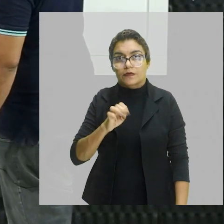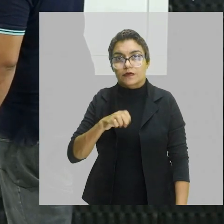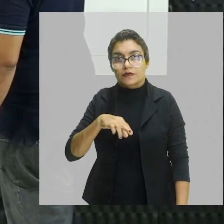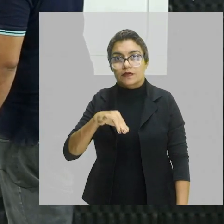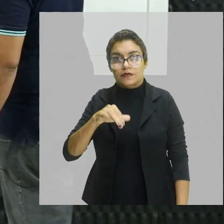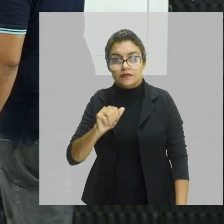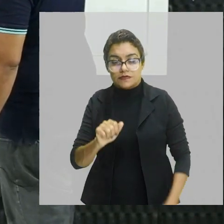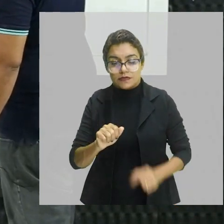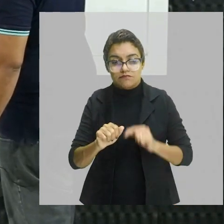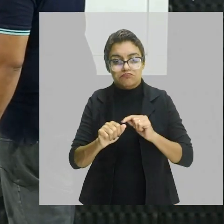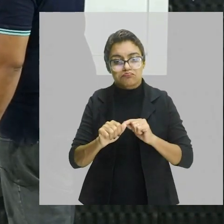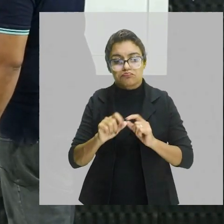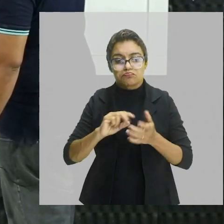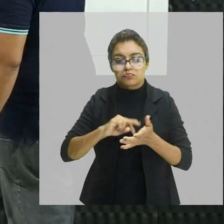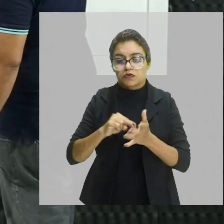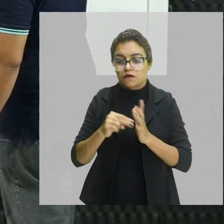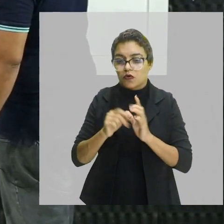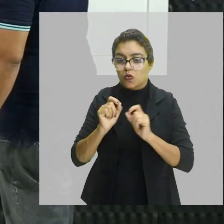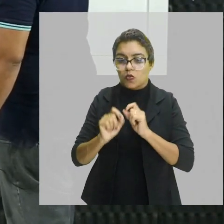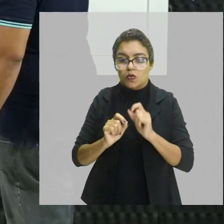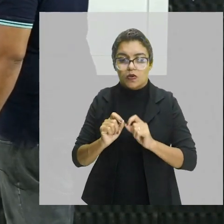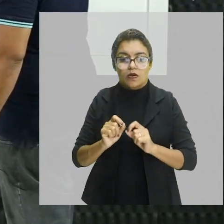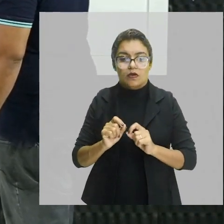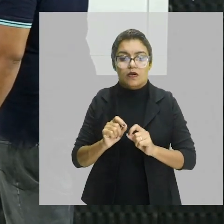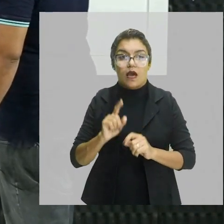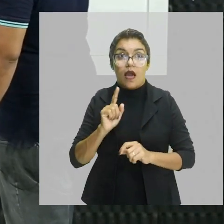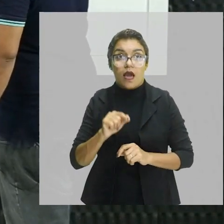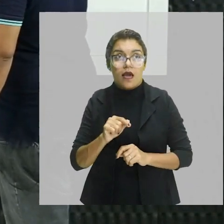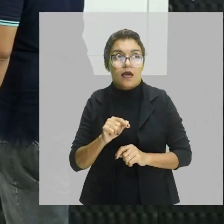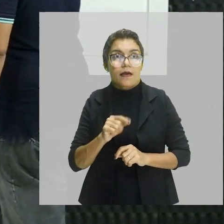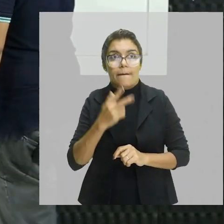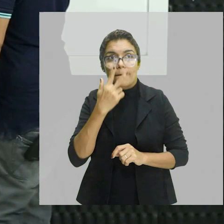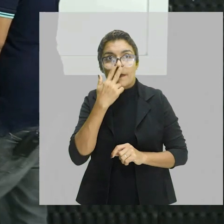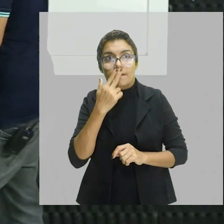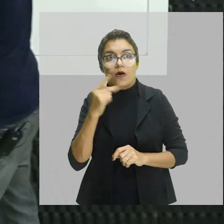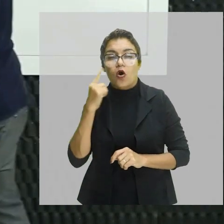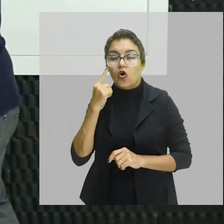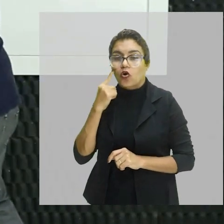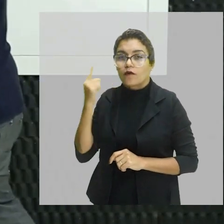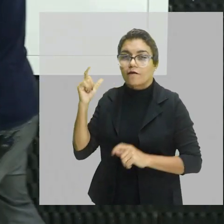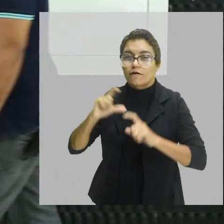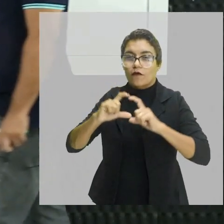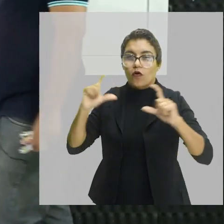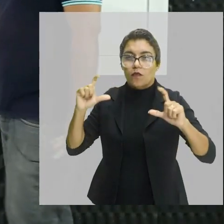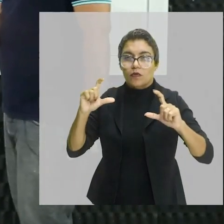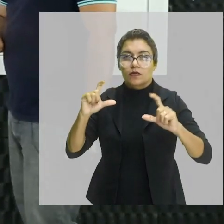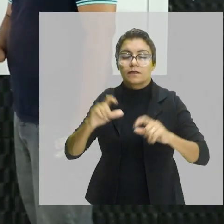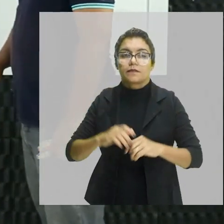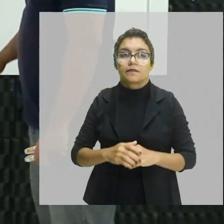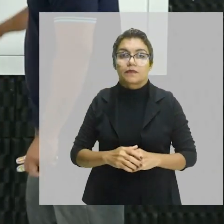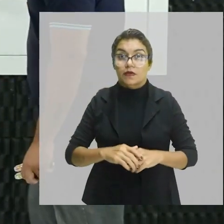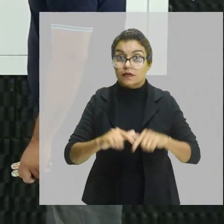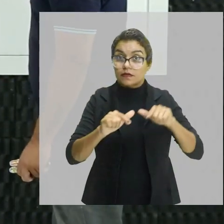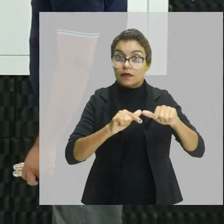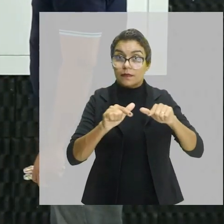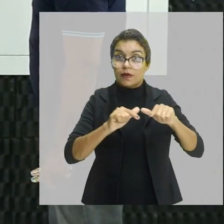fisicamente falando, é trabalho sobre tempo, certo? Trabalho sobre